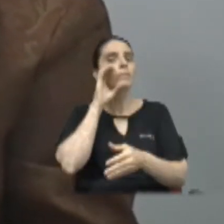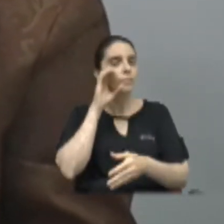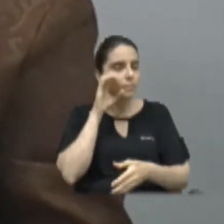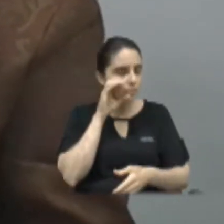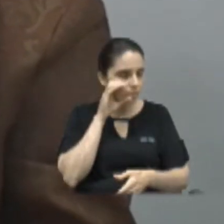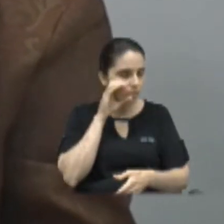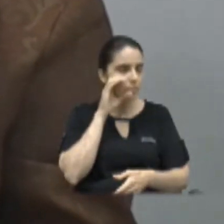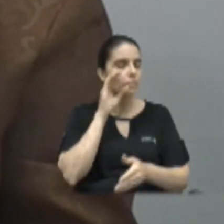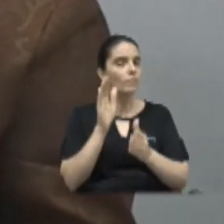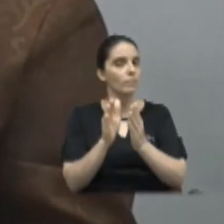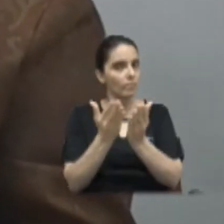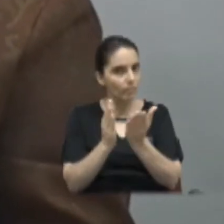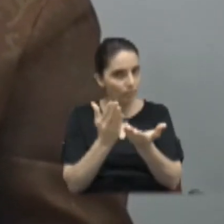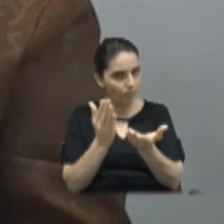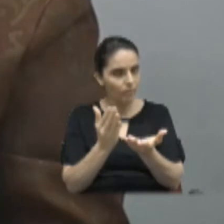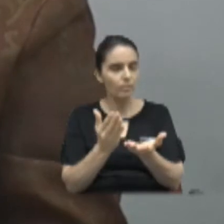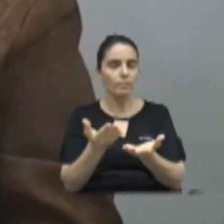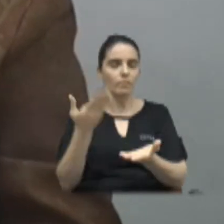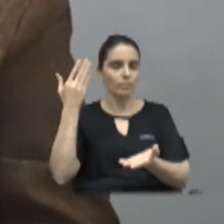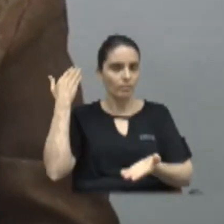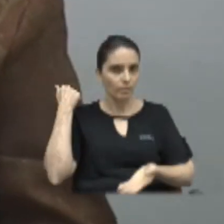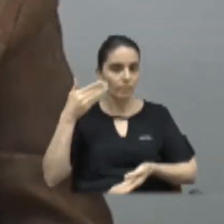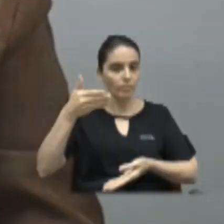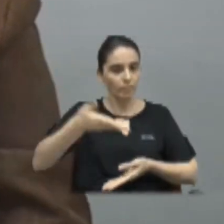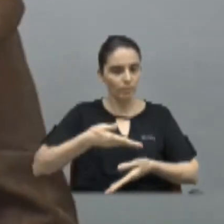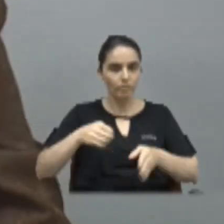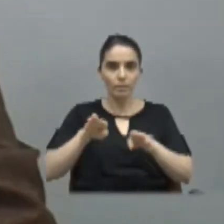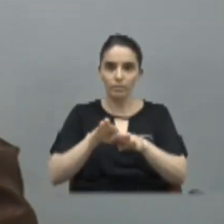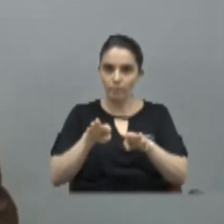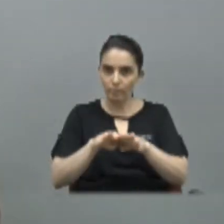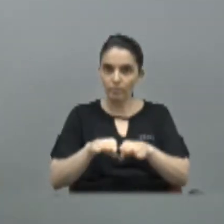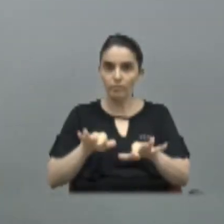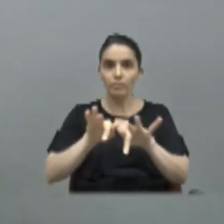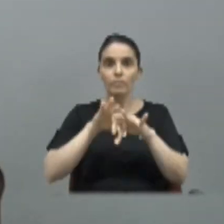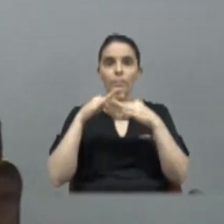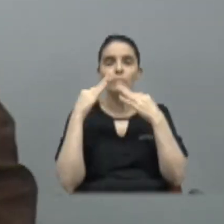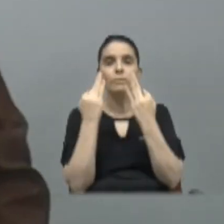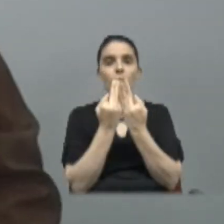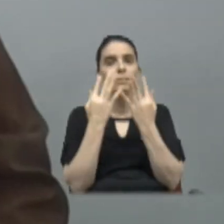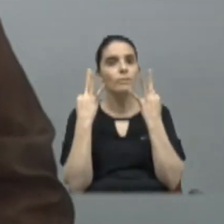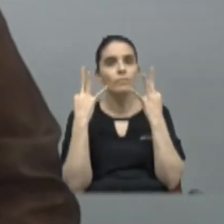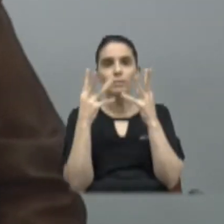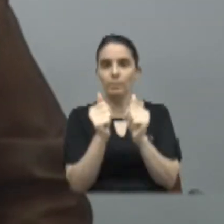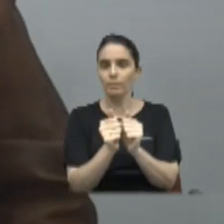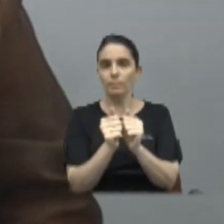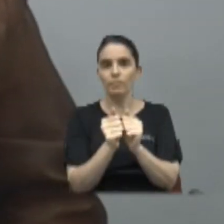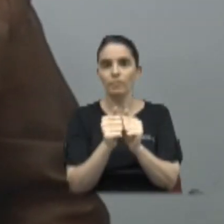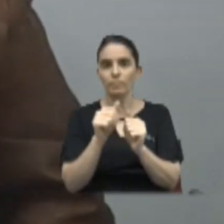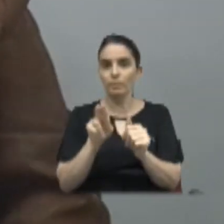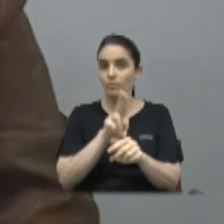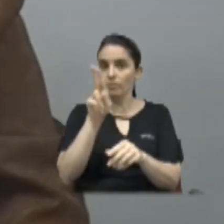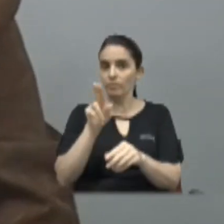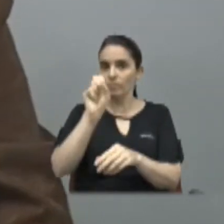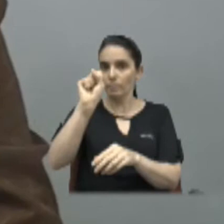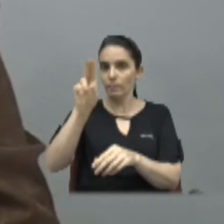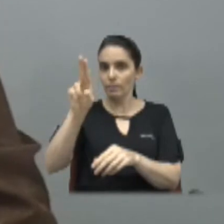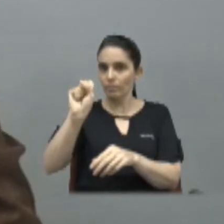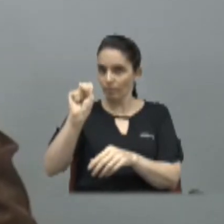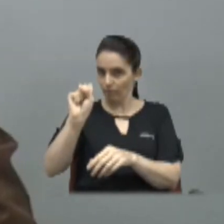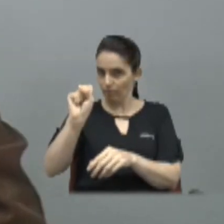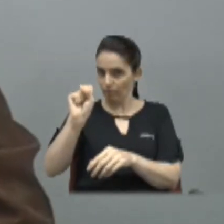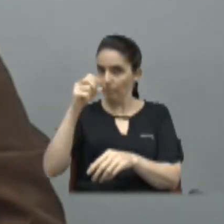muito pobre e sou hoje ainda. Se você for ver, a minha família toda precisa do SUS. E eu sei o